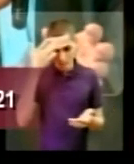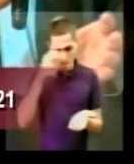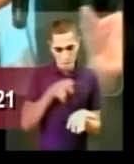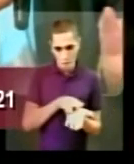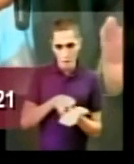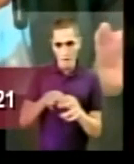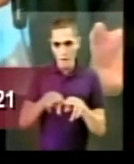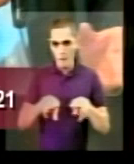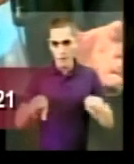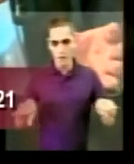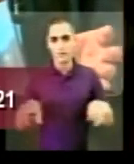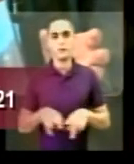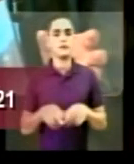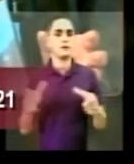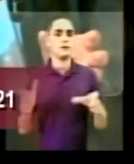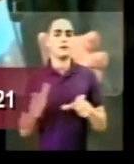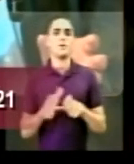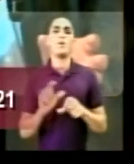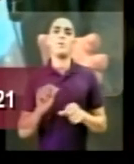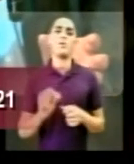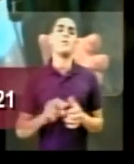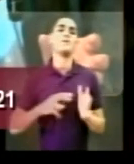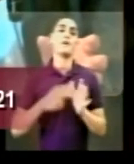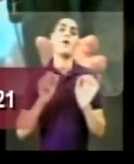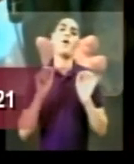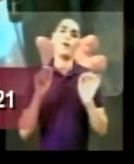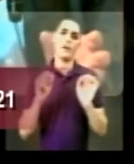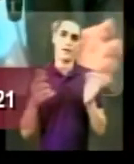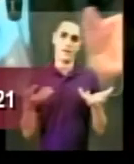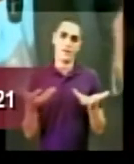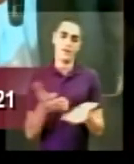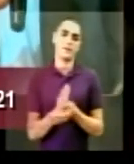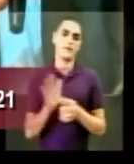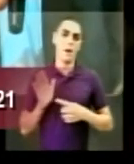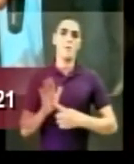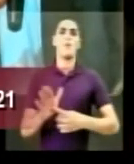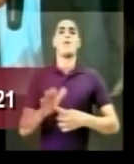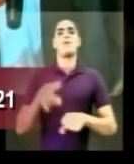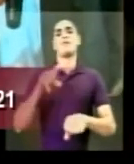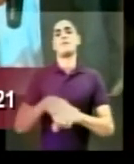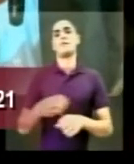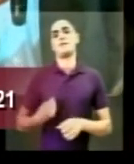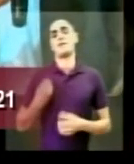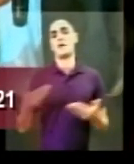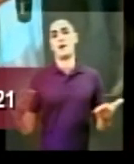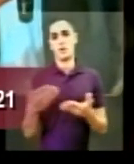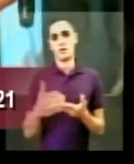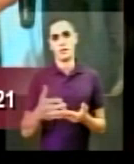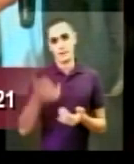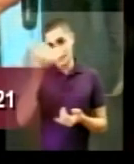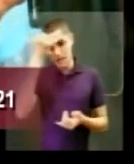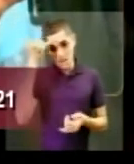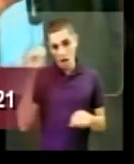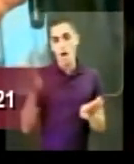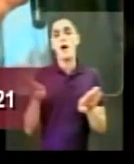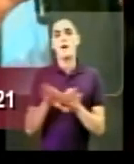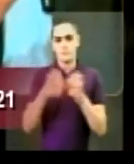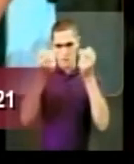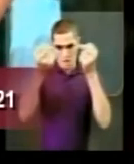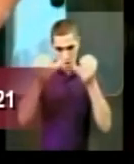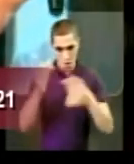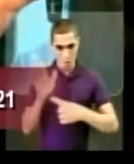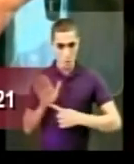coisa? Sim, que está refletindo o nosso momento. Porém, ela mostrou também que casos novos